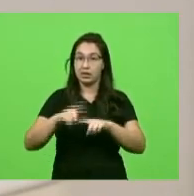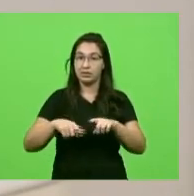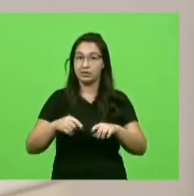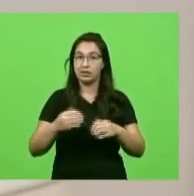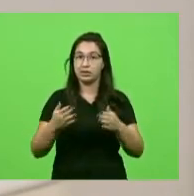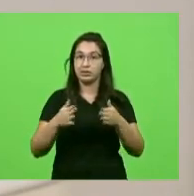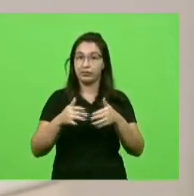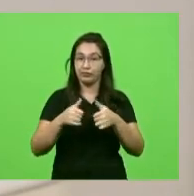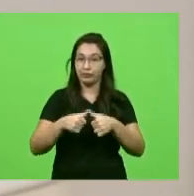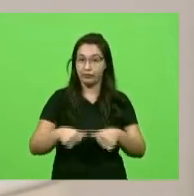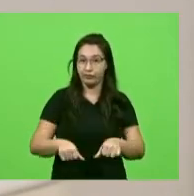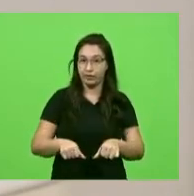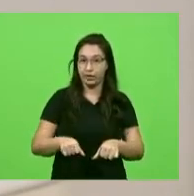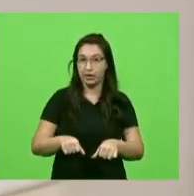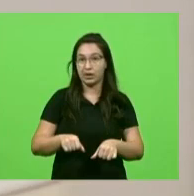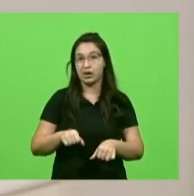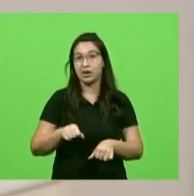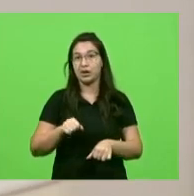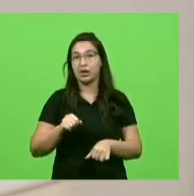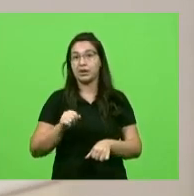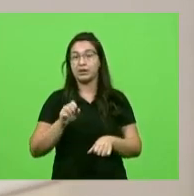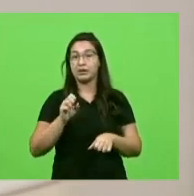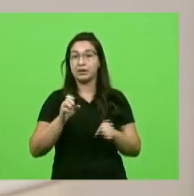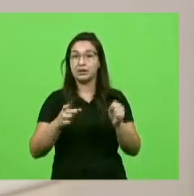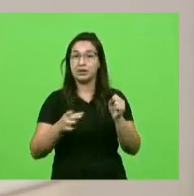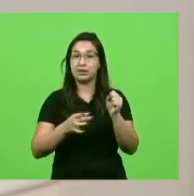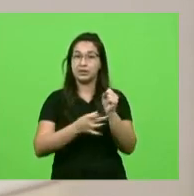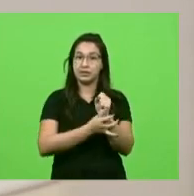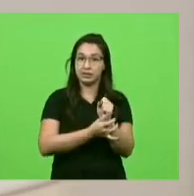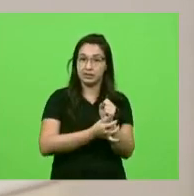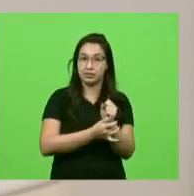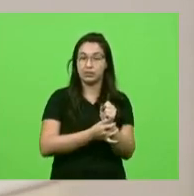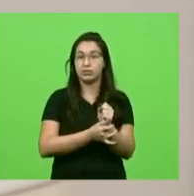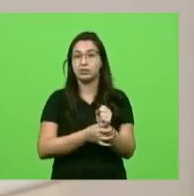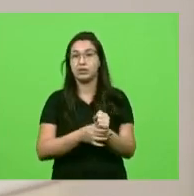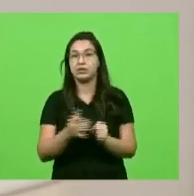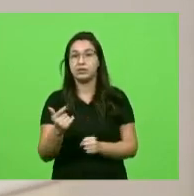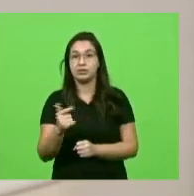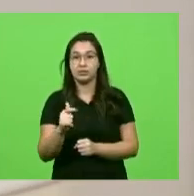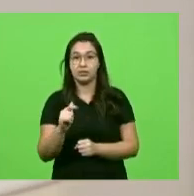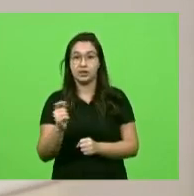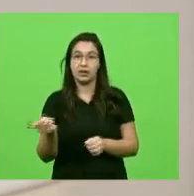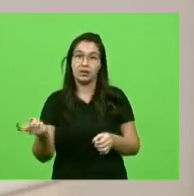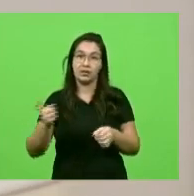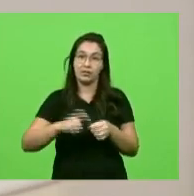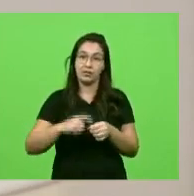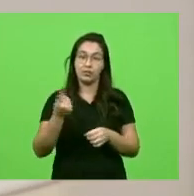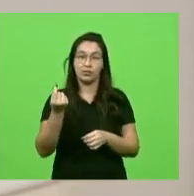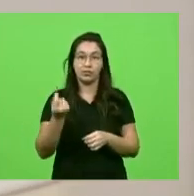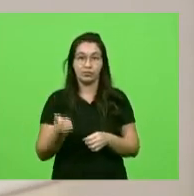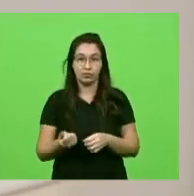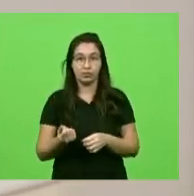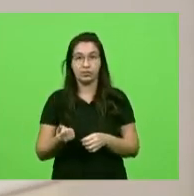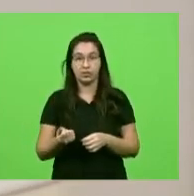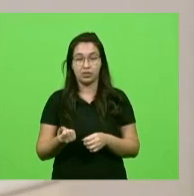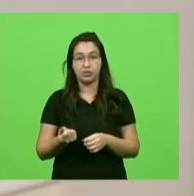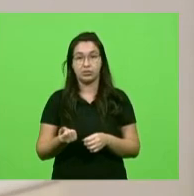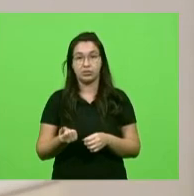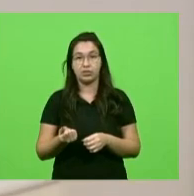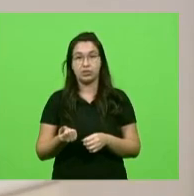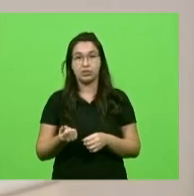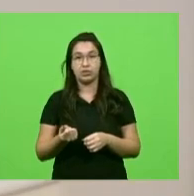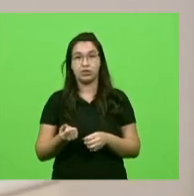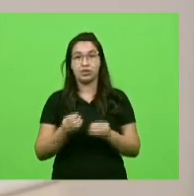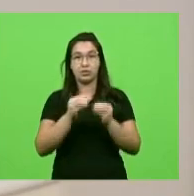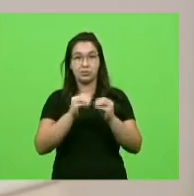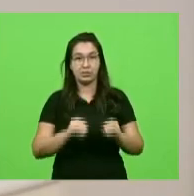medida em que esta retenção assegure o ressarcimento ao erário e a devolução dos valores pagos antecipadamente, sem prejuízo às